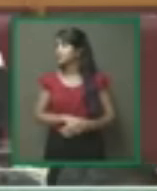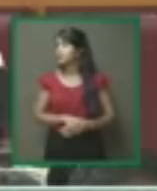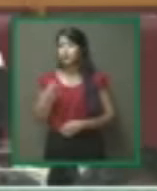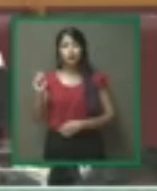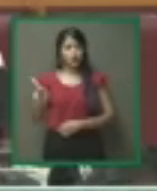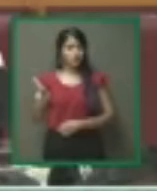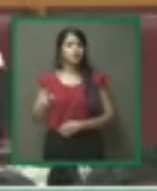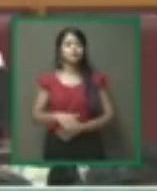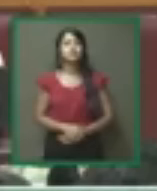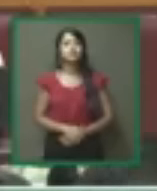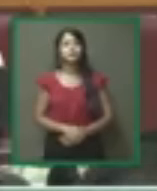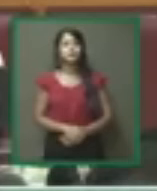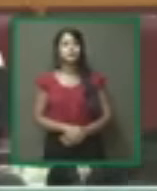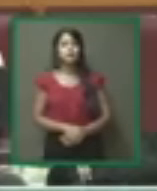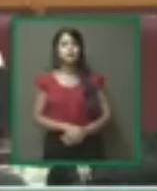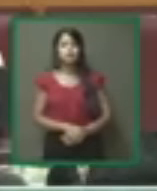Ok.